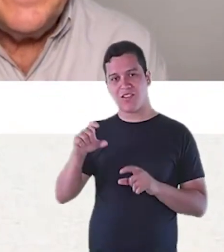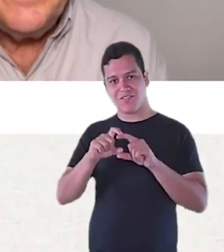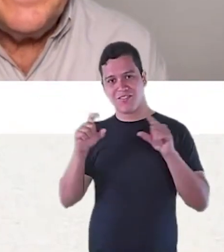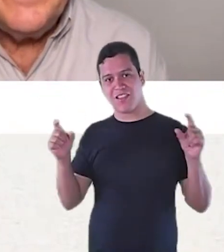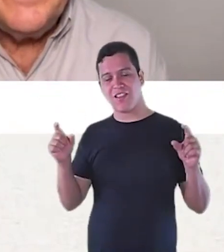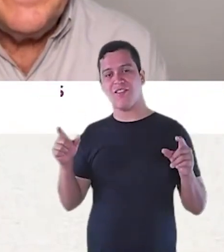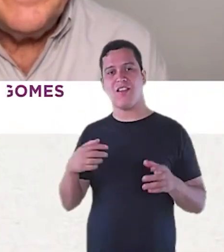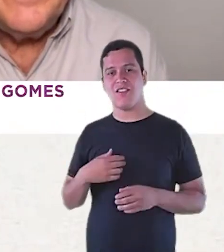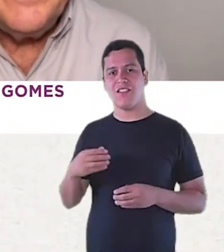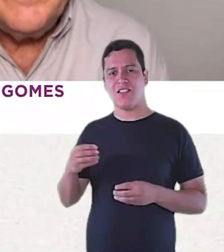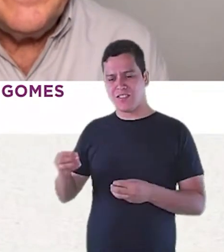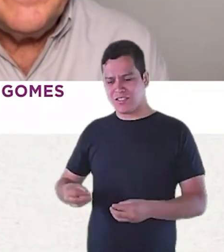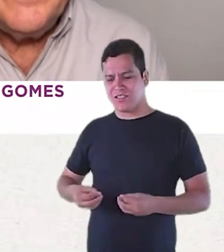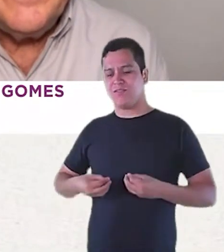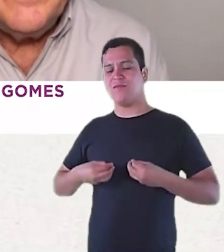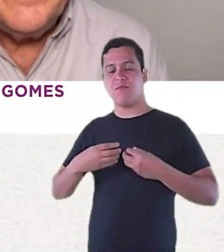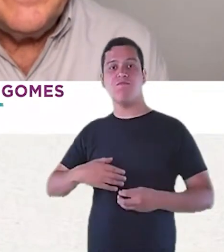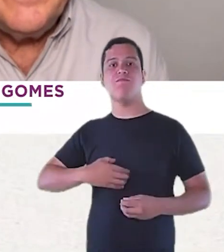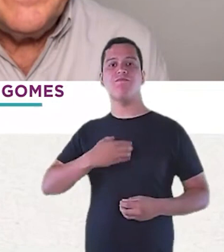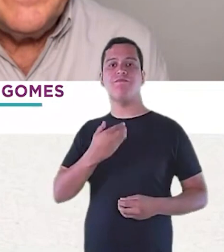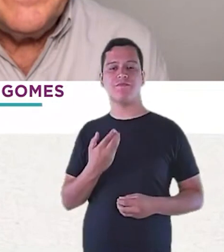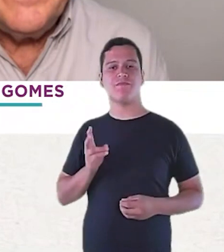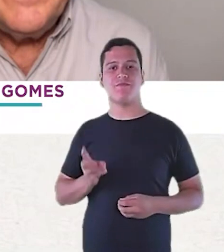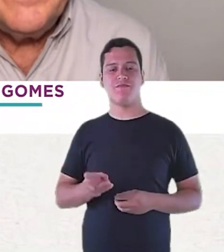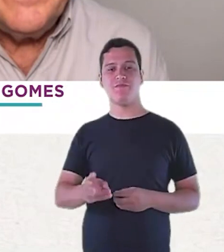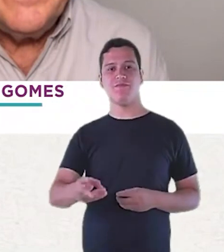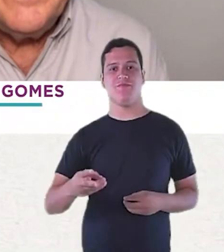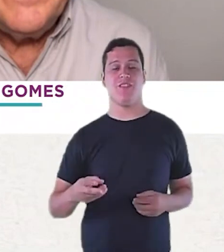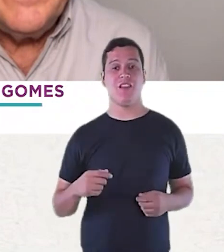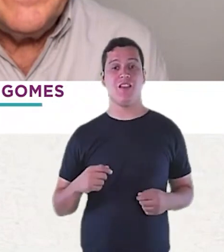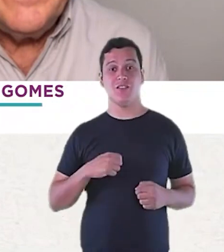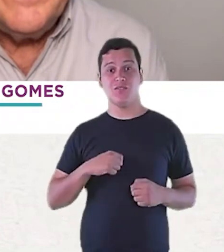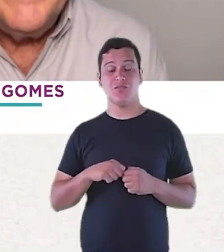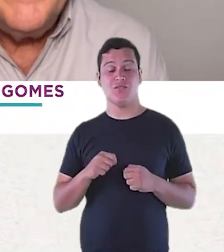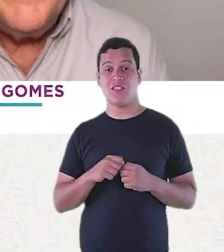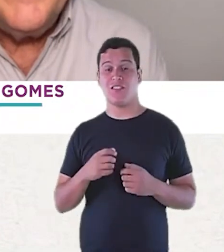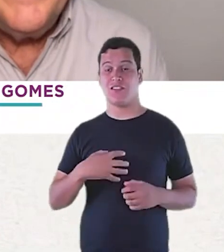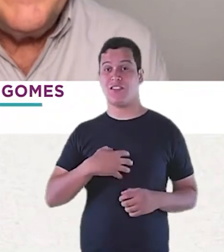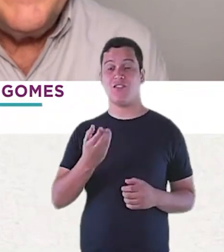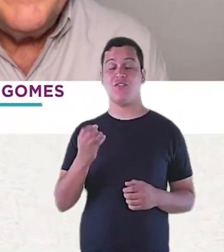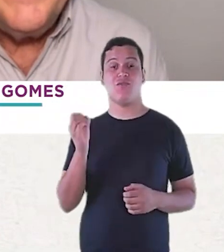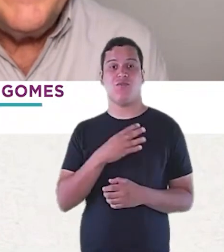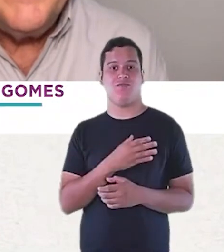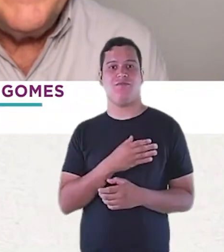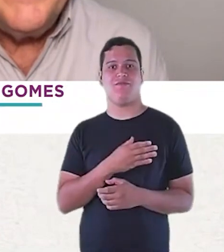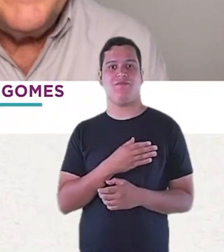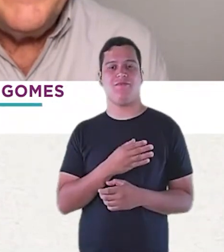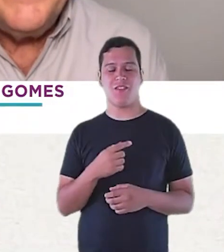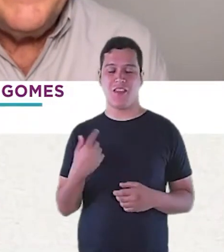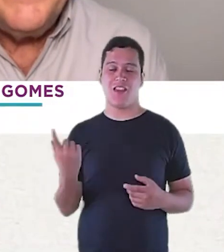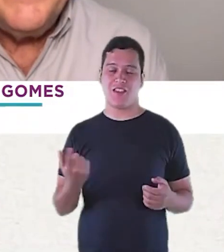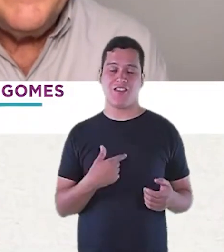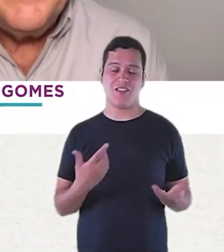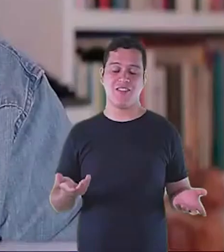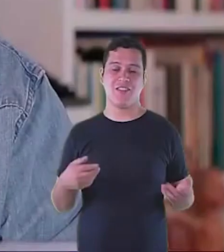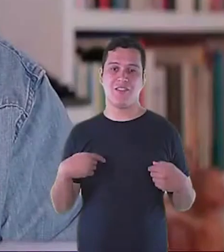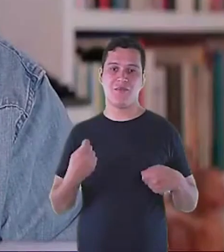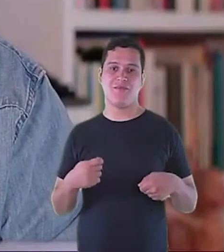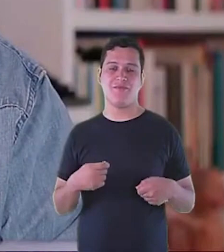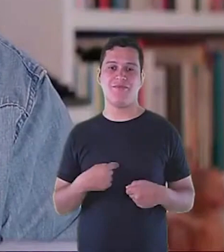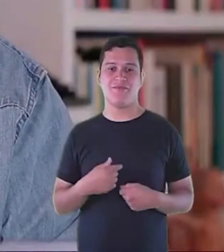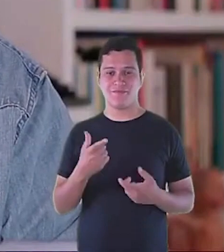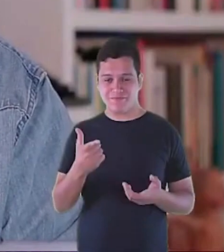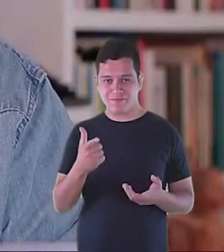renovadora, essa palavra que nos faz renovar. Eu acho que é o que a gente está precisando mesmo.